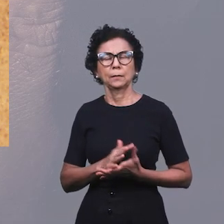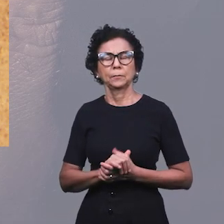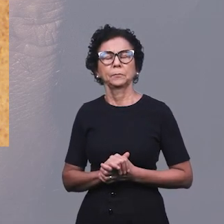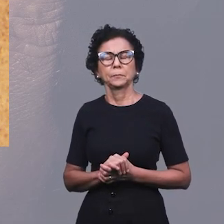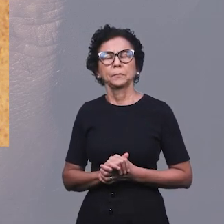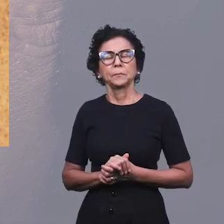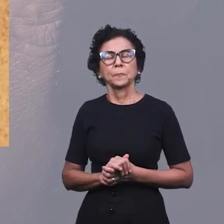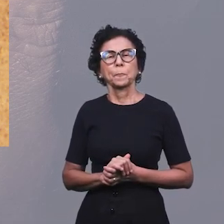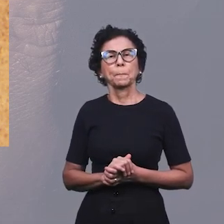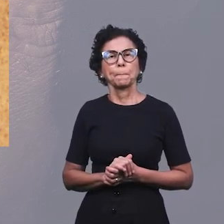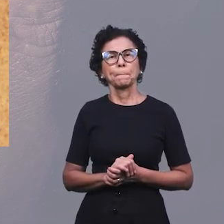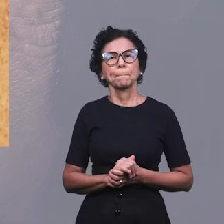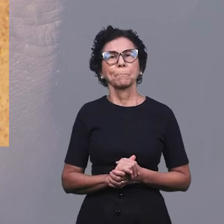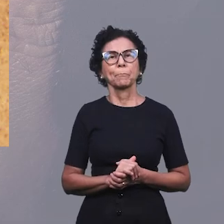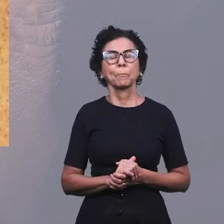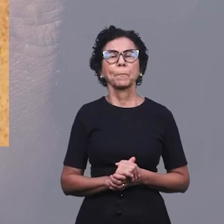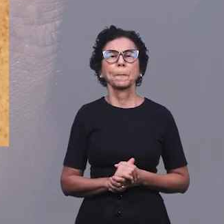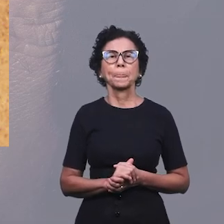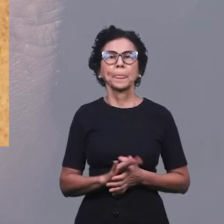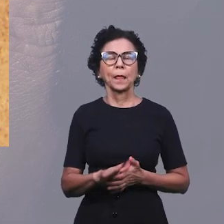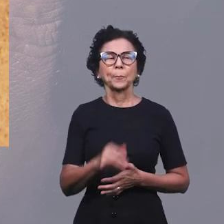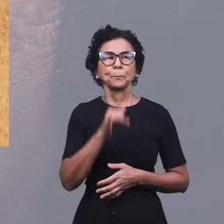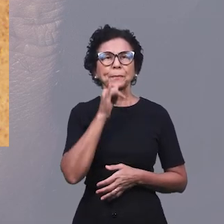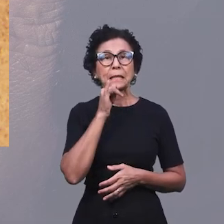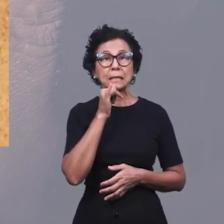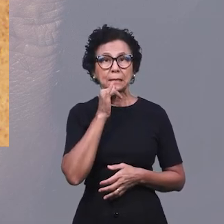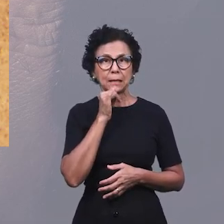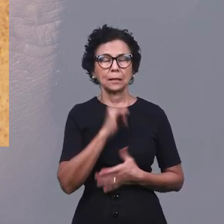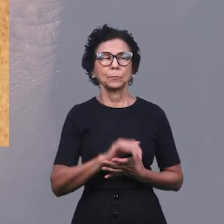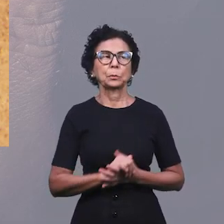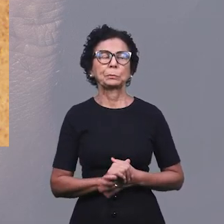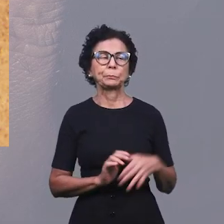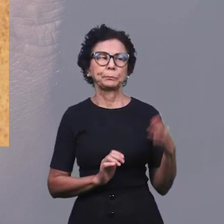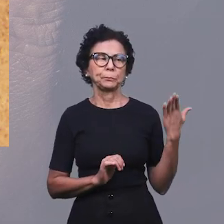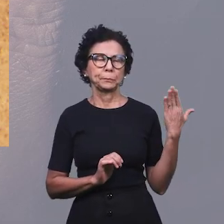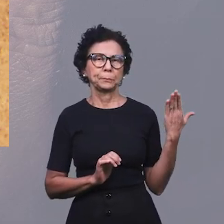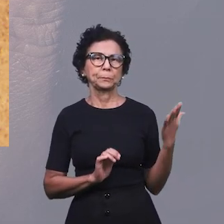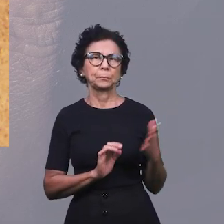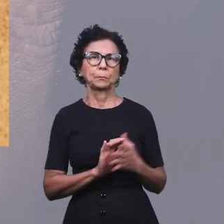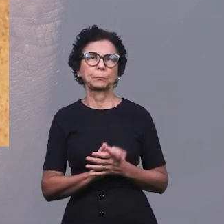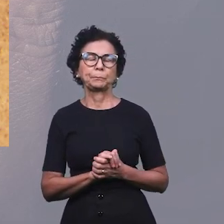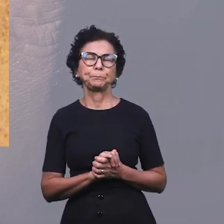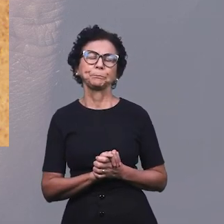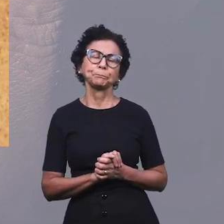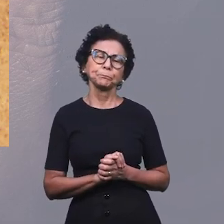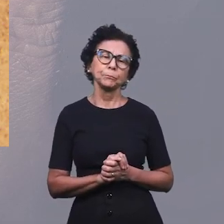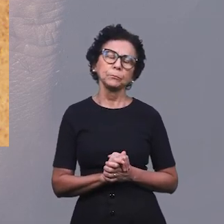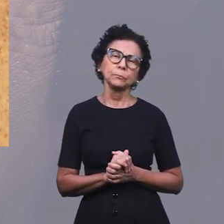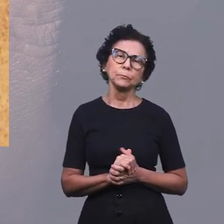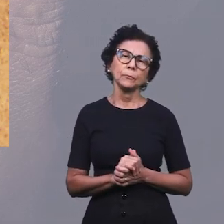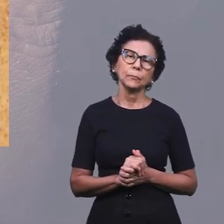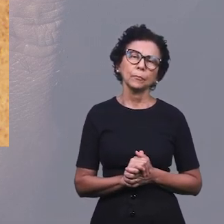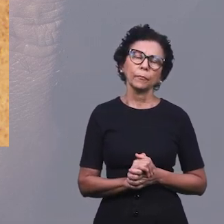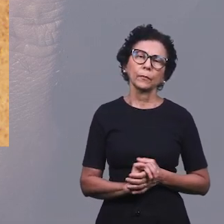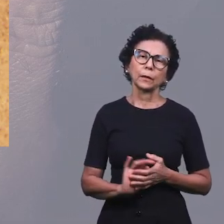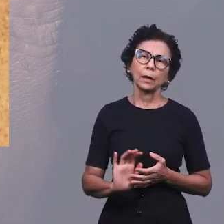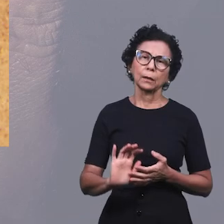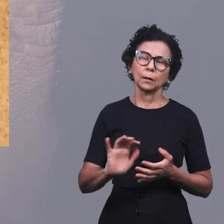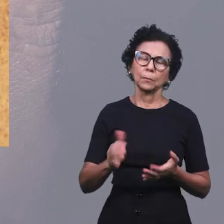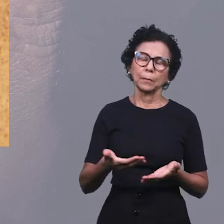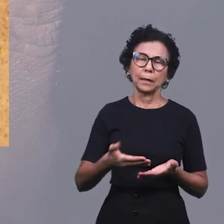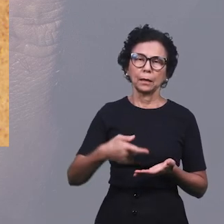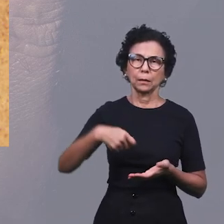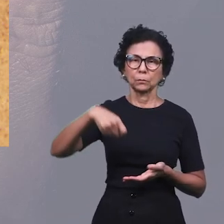pegavam as chamas, né? Por exemplo, para colocar brasa no incensário, né? Antes